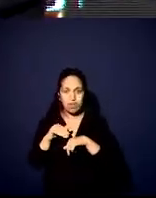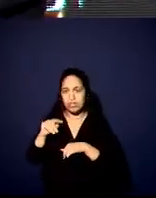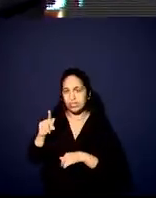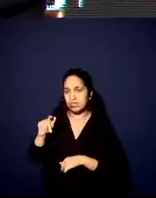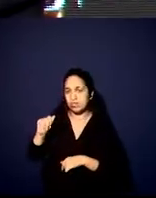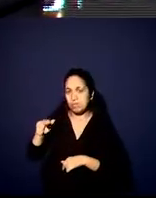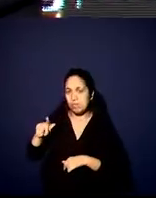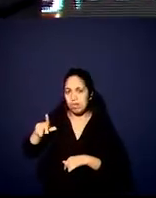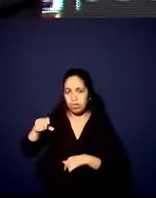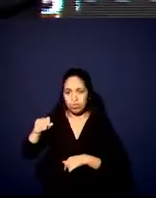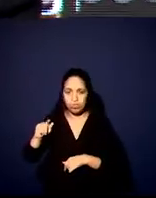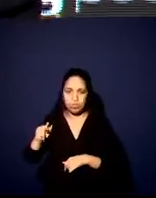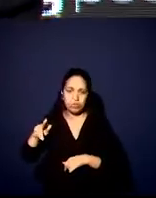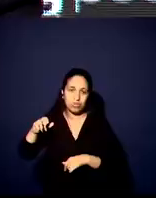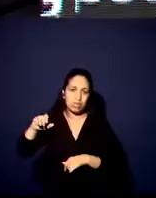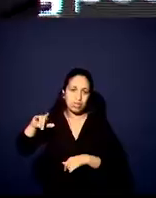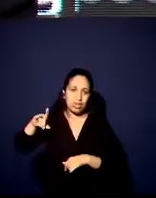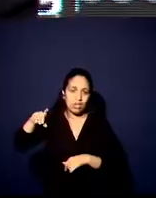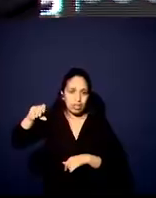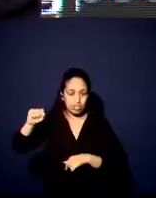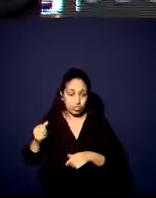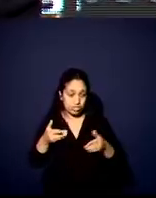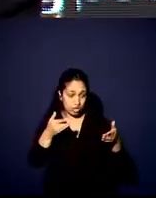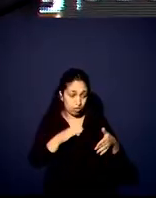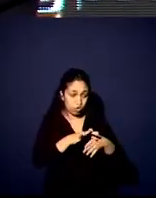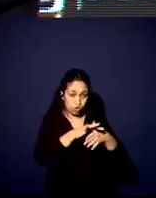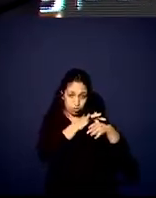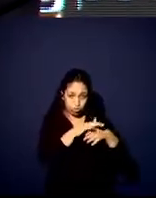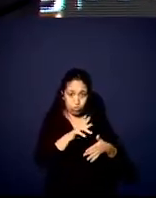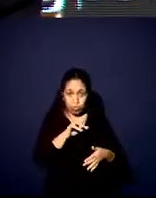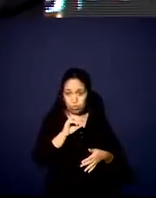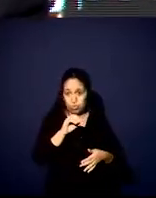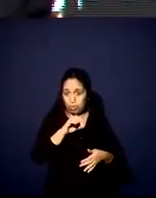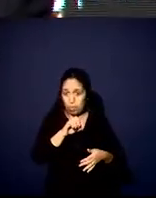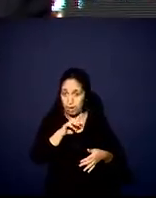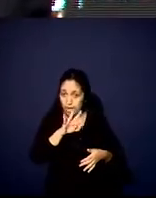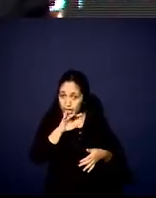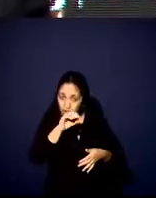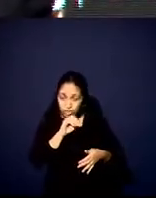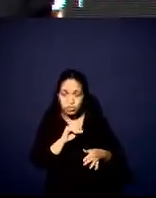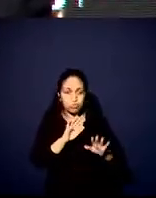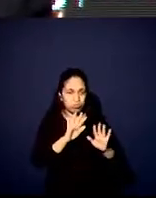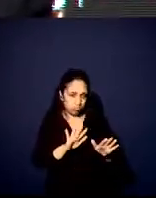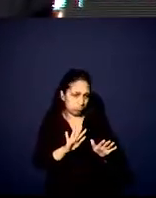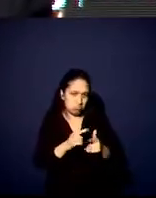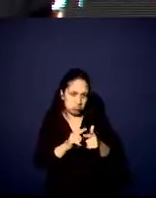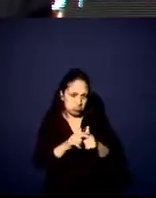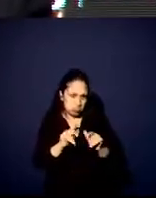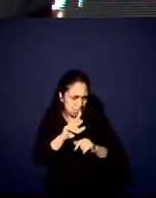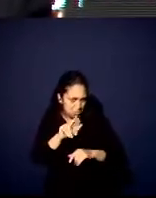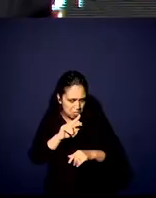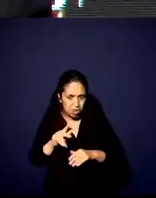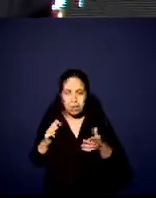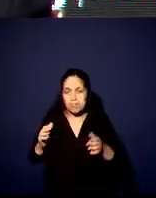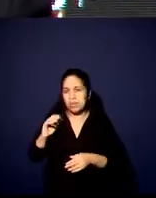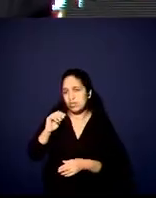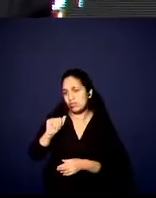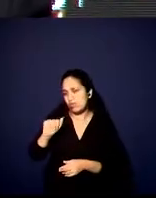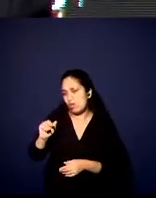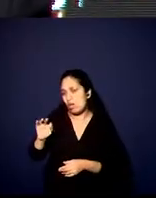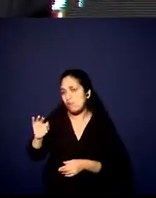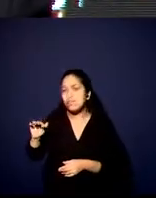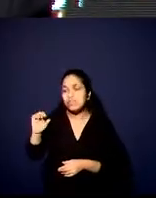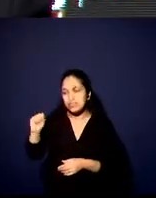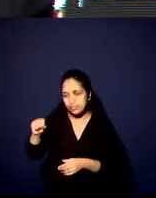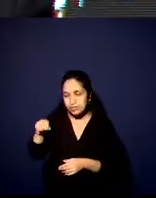Guedes e o atual presidente Roberto e se agora voltou para a economia isso não deve ser polêmico mas o CAF sim vai ser em ter uma